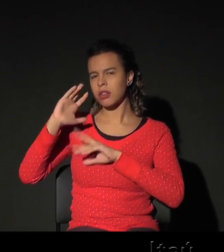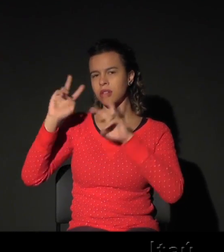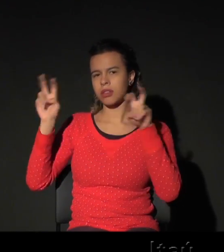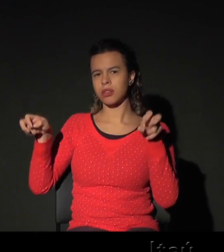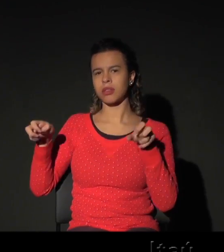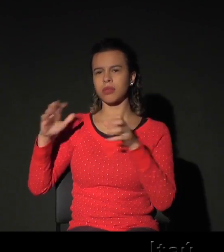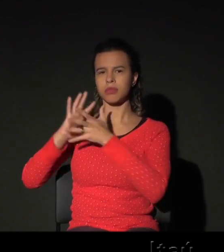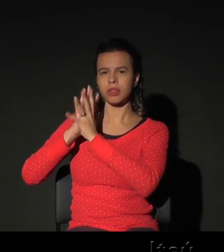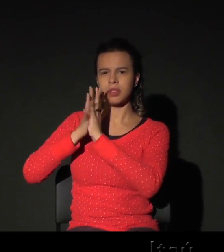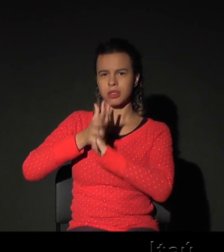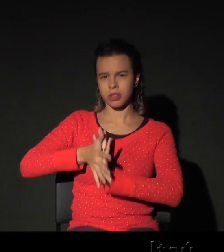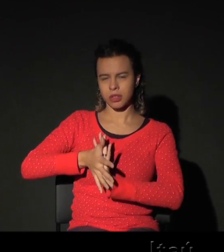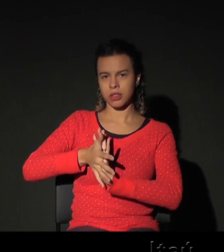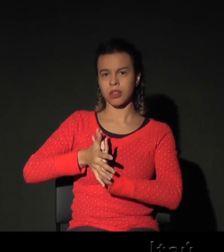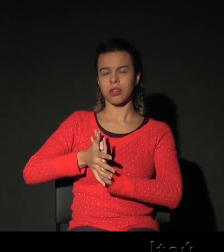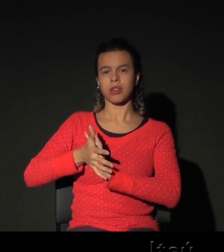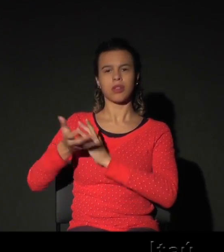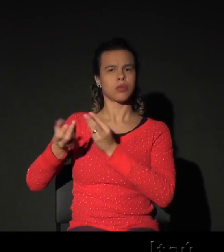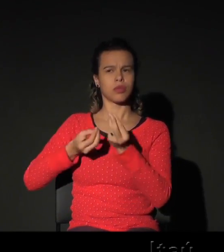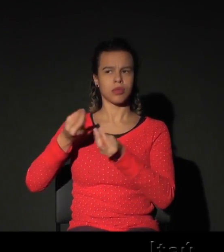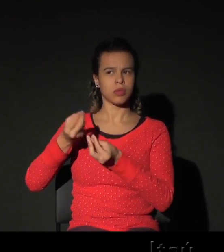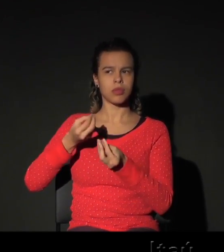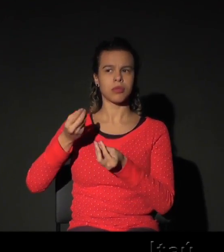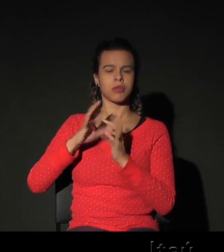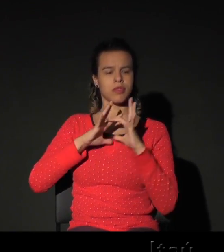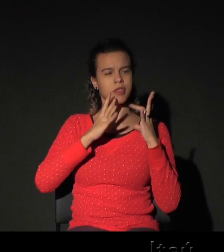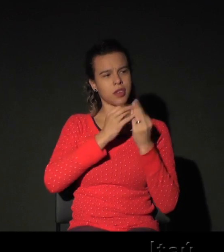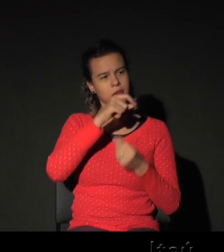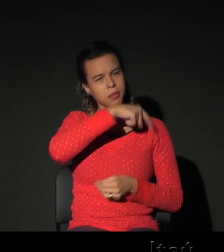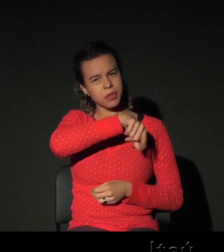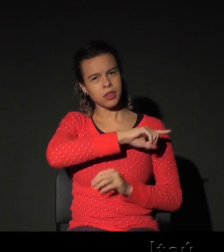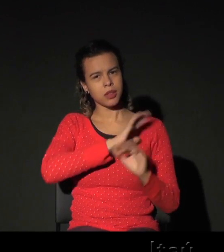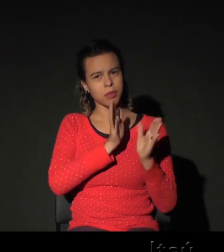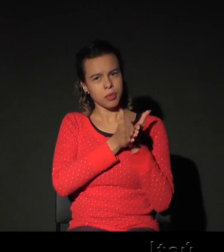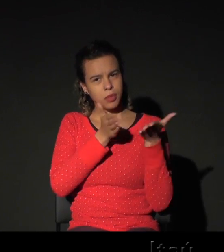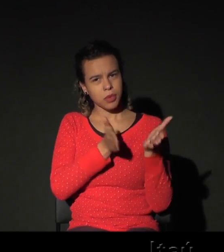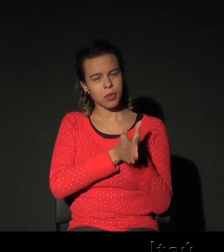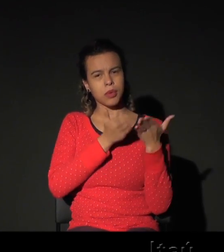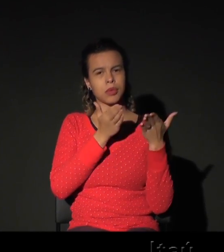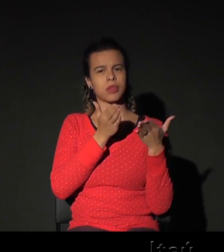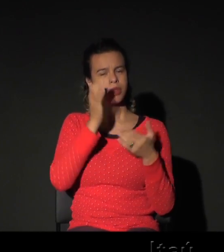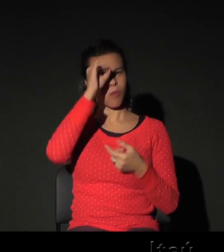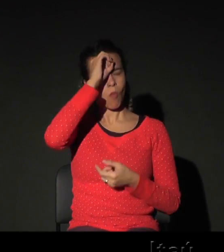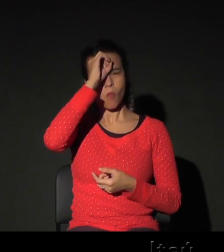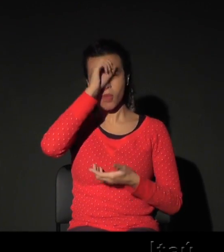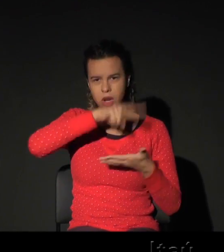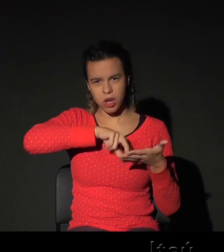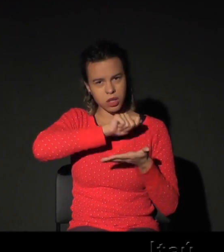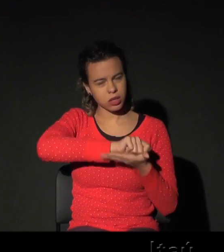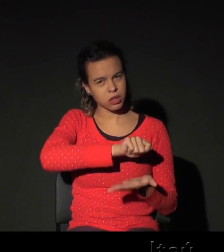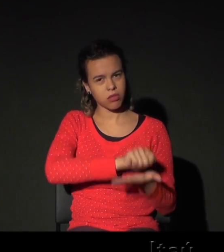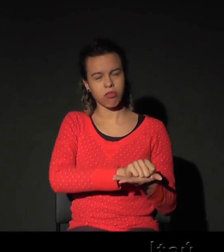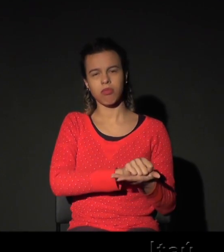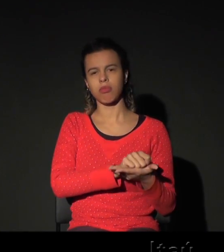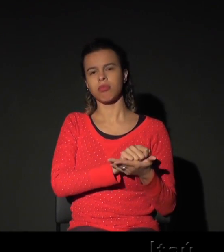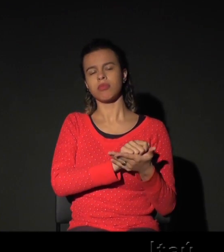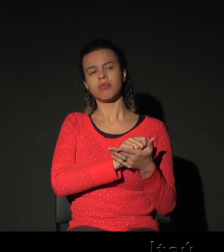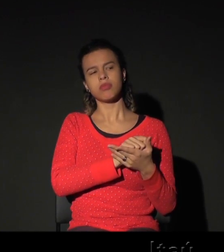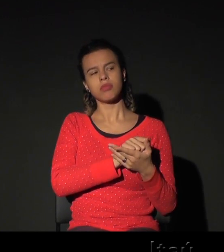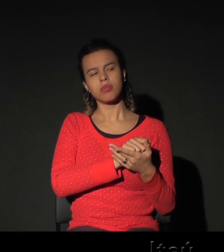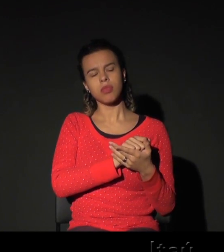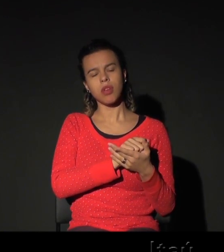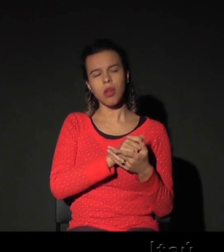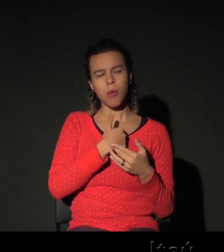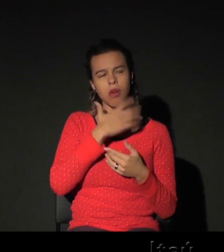processo de opressão né e compreender essa família tão pobre analfabeta e